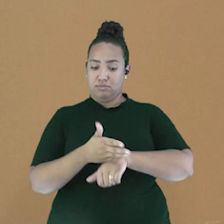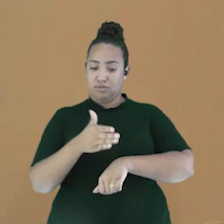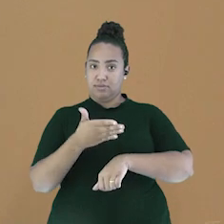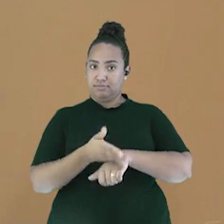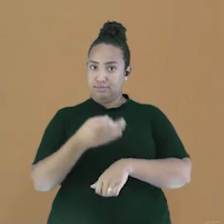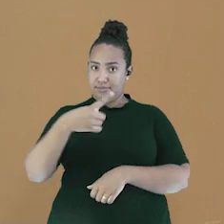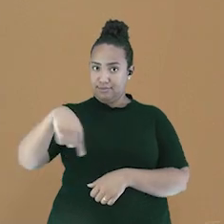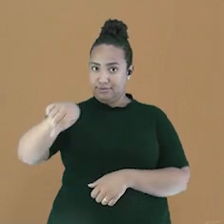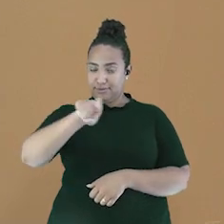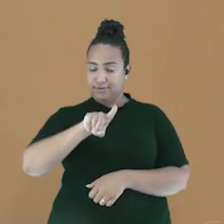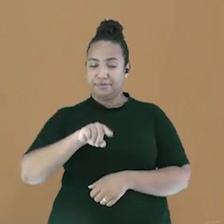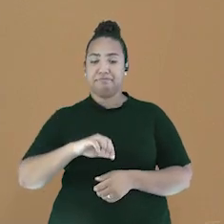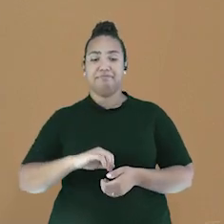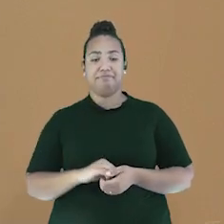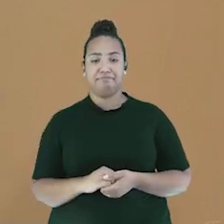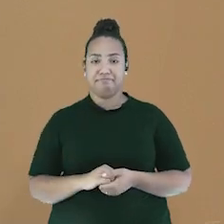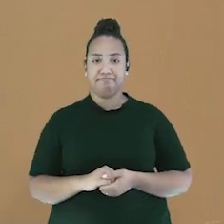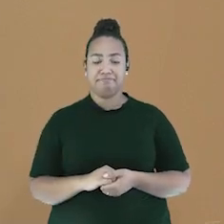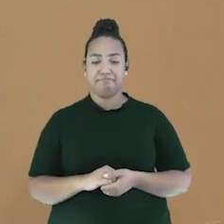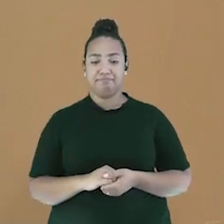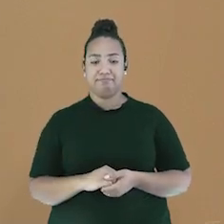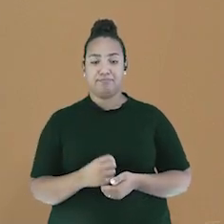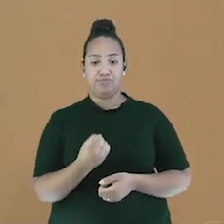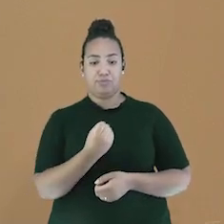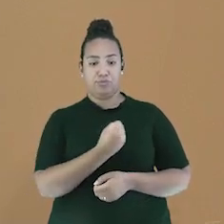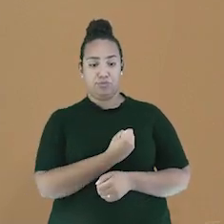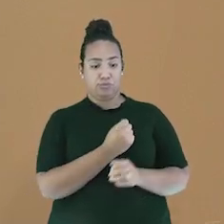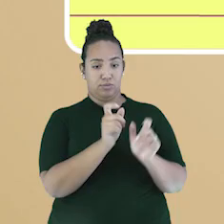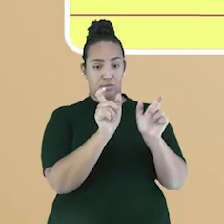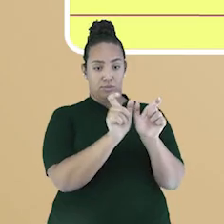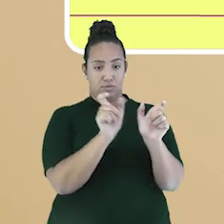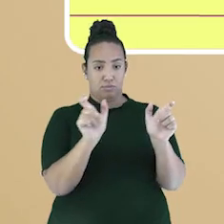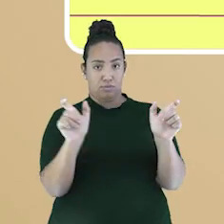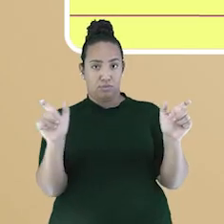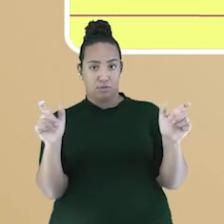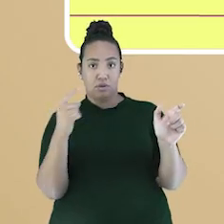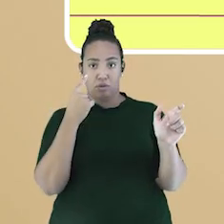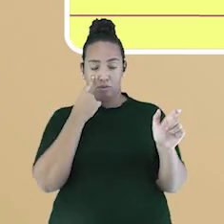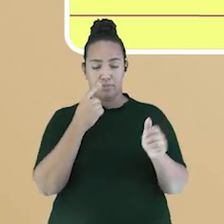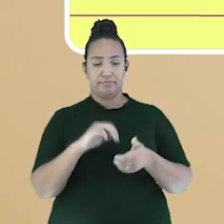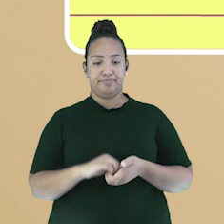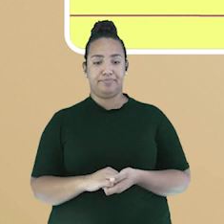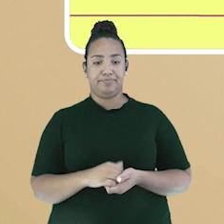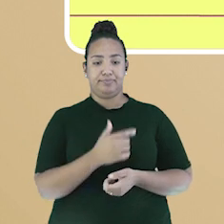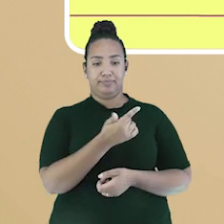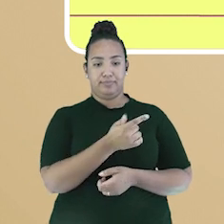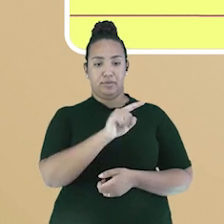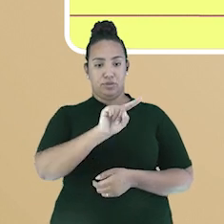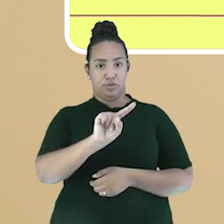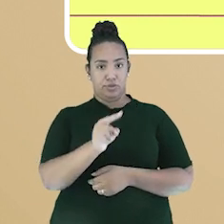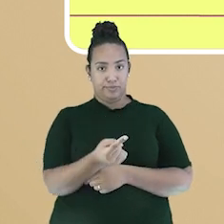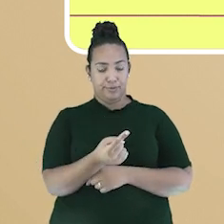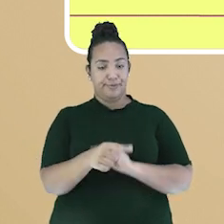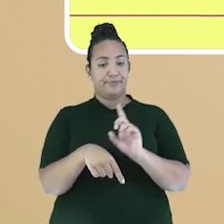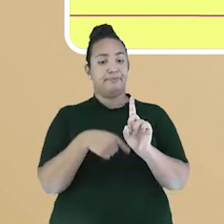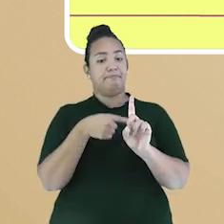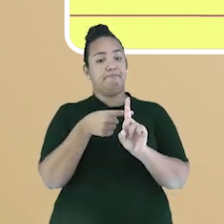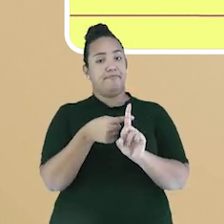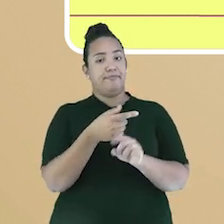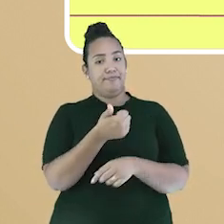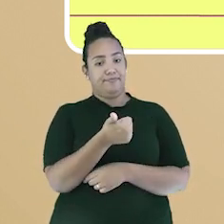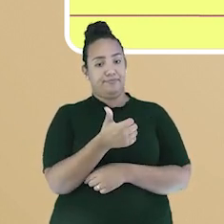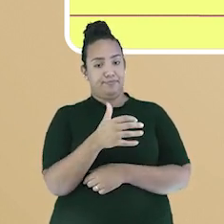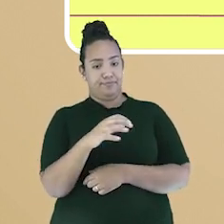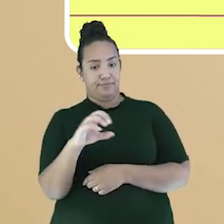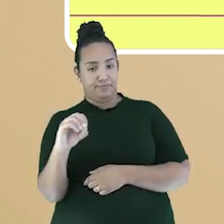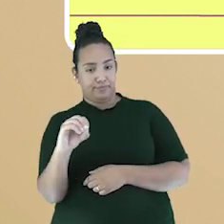sua vez de tentar o número decomposto em partes é 7.000 unidades 100